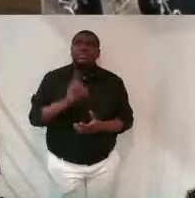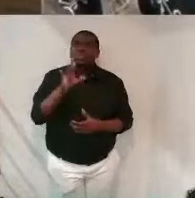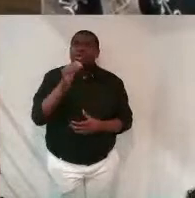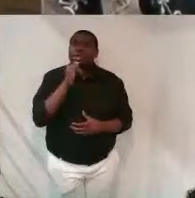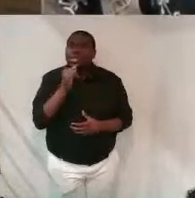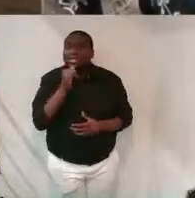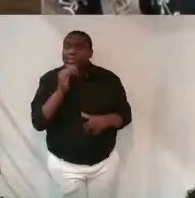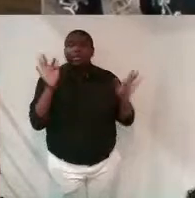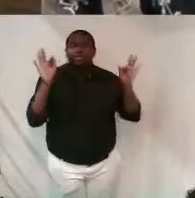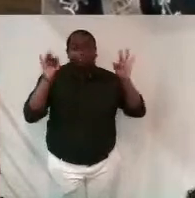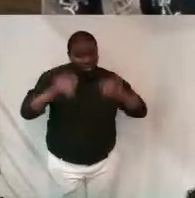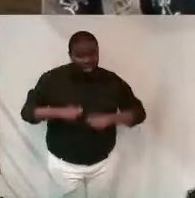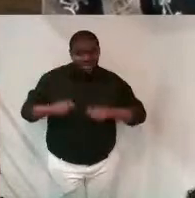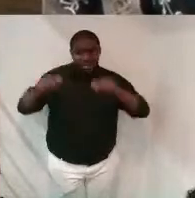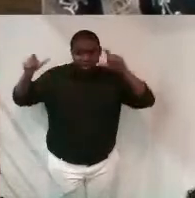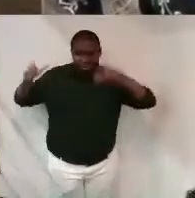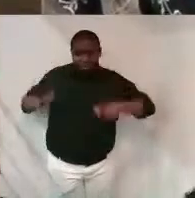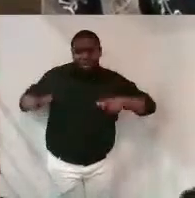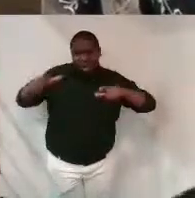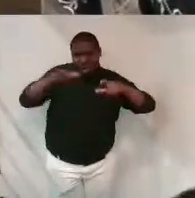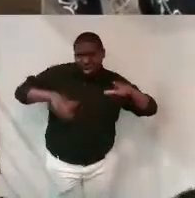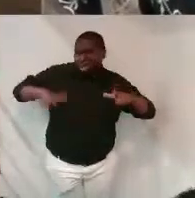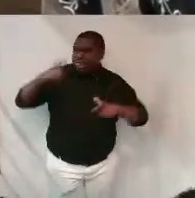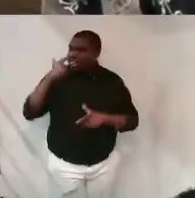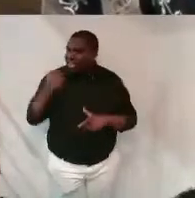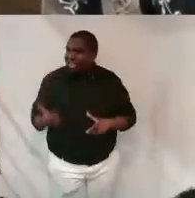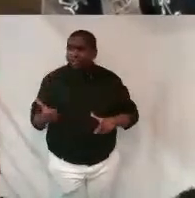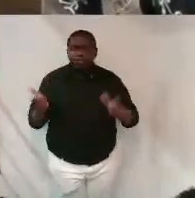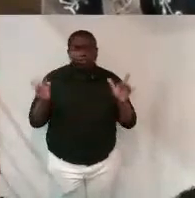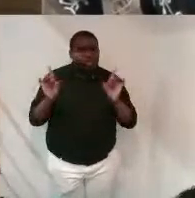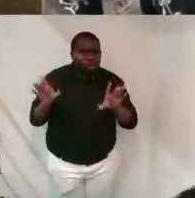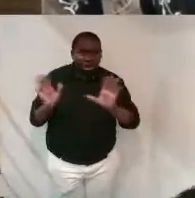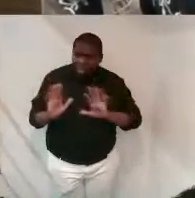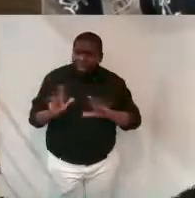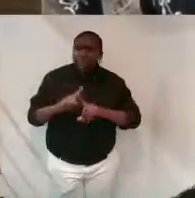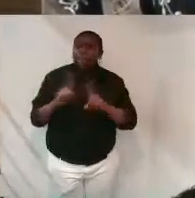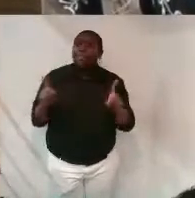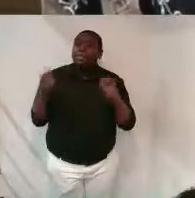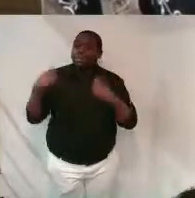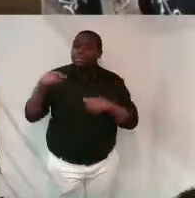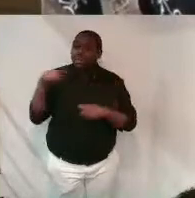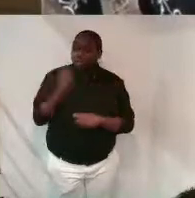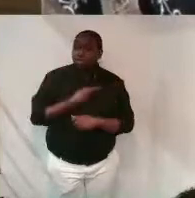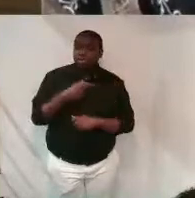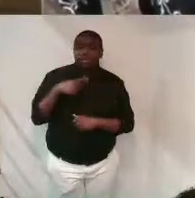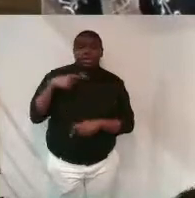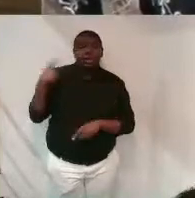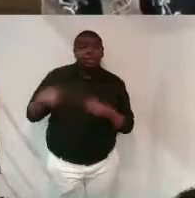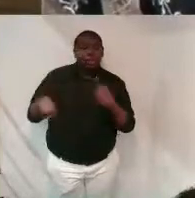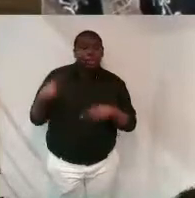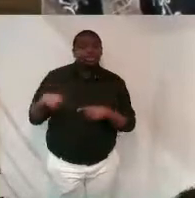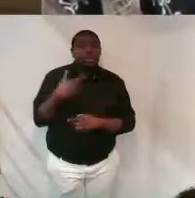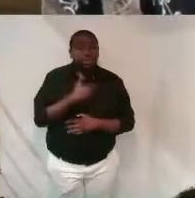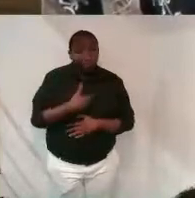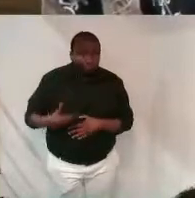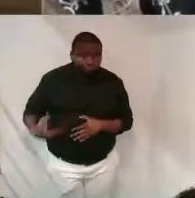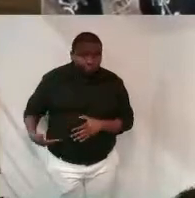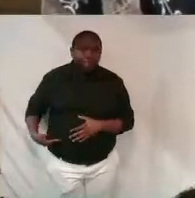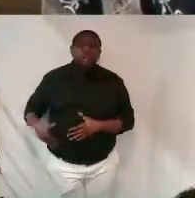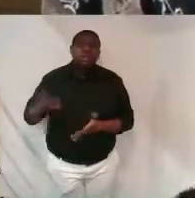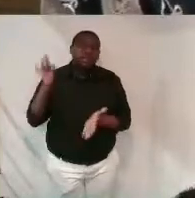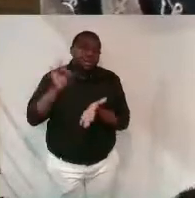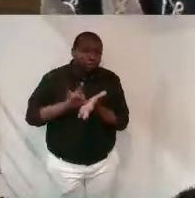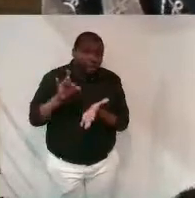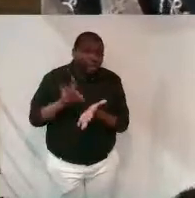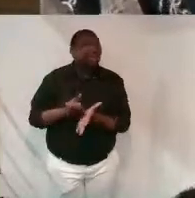dos lixões, nós temos que ter uma situação, uma gestão, um gerenciamento, uma política pública que realmente